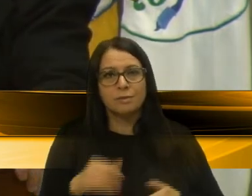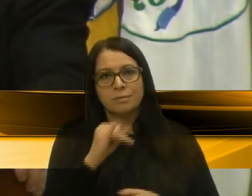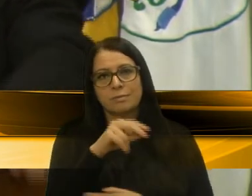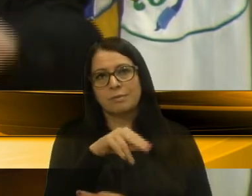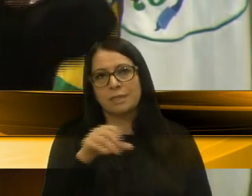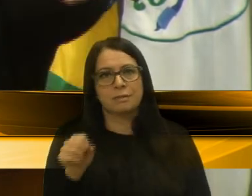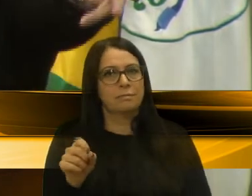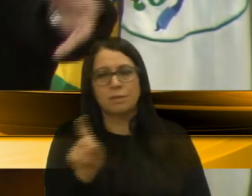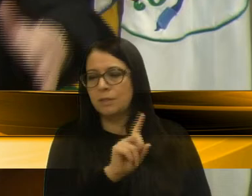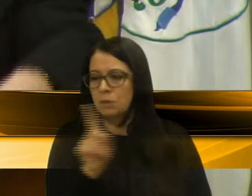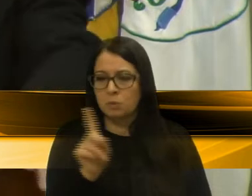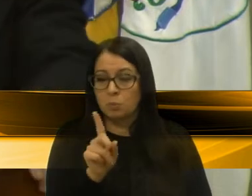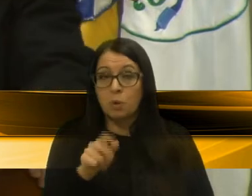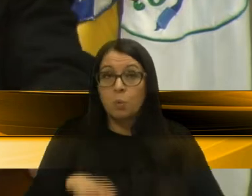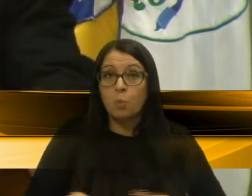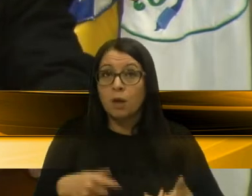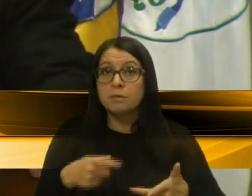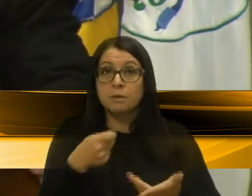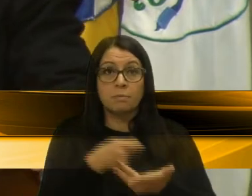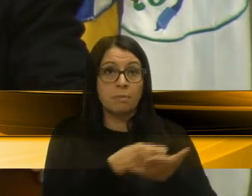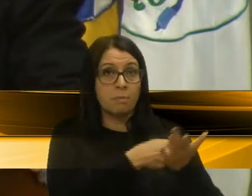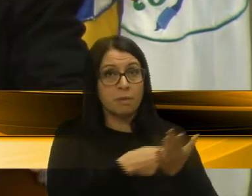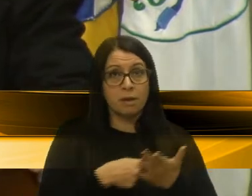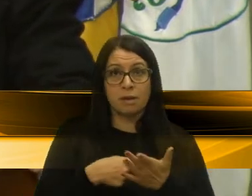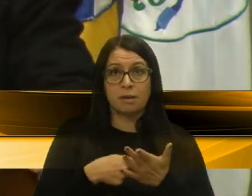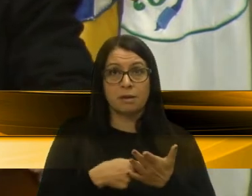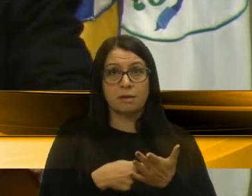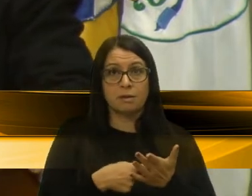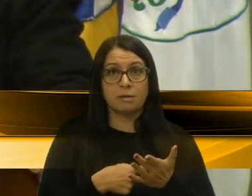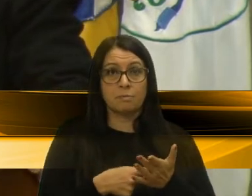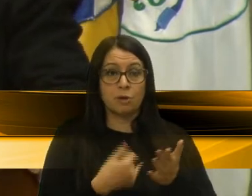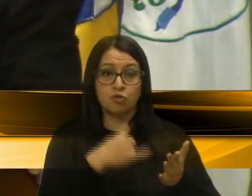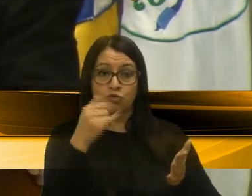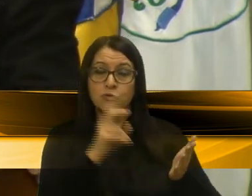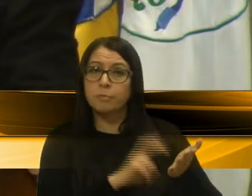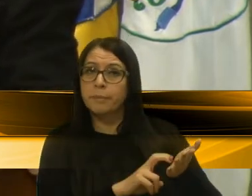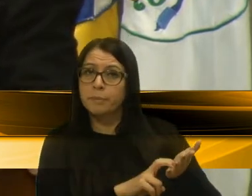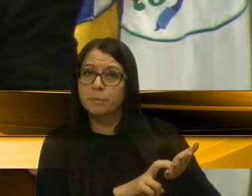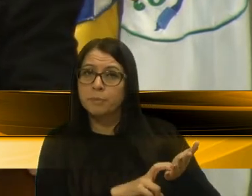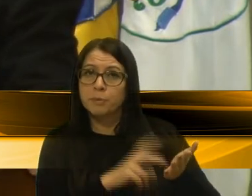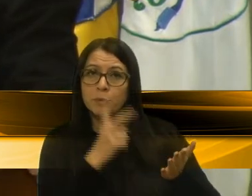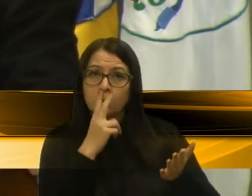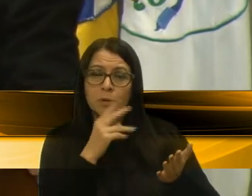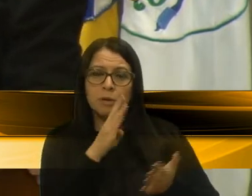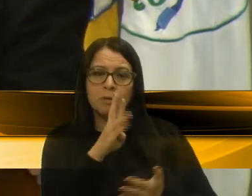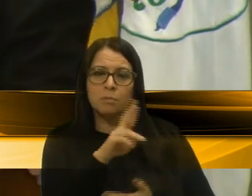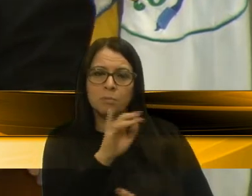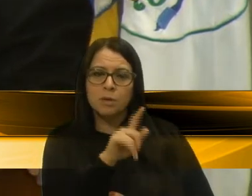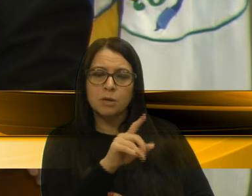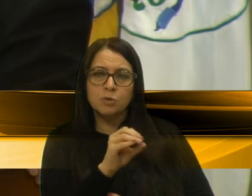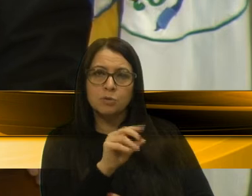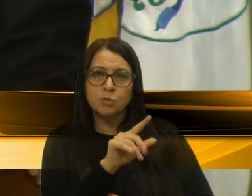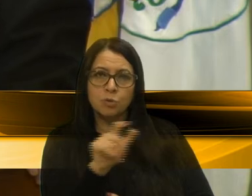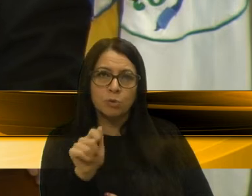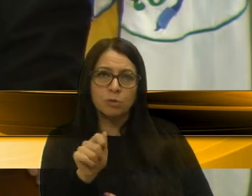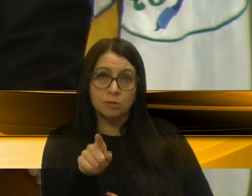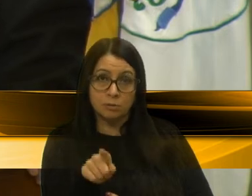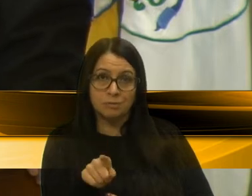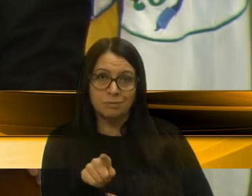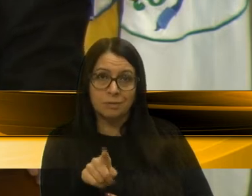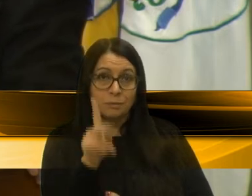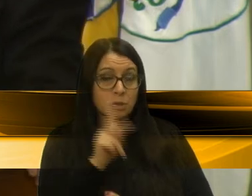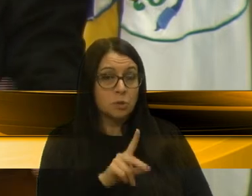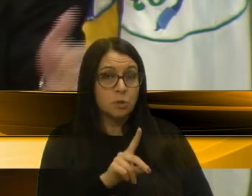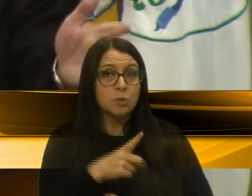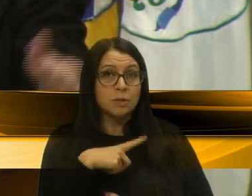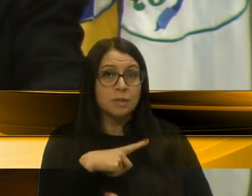Previdência. Não é o gasto com pagamento para juros para banqueiro, como dizia o velho Brizola, com os rentistas, que